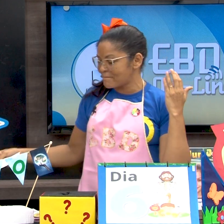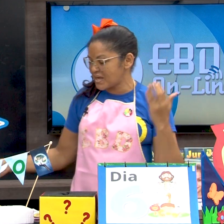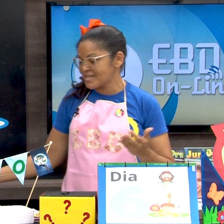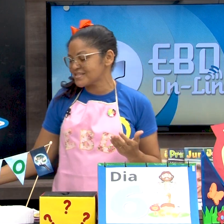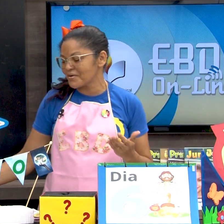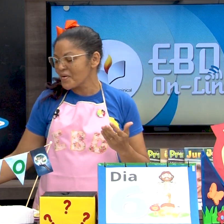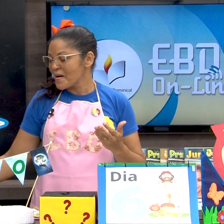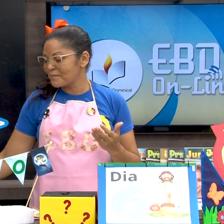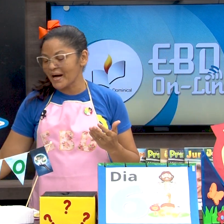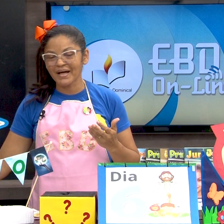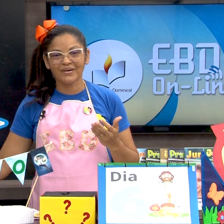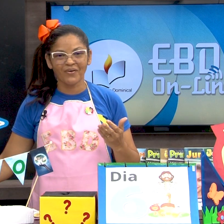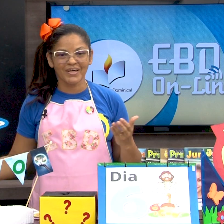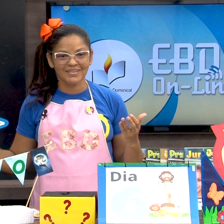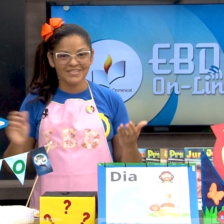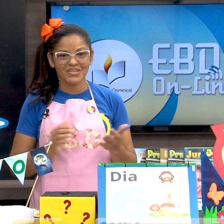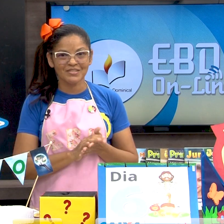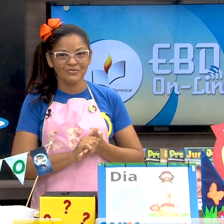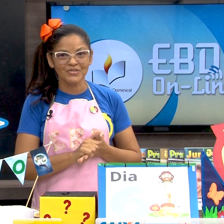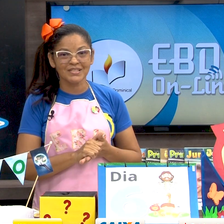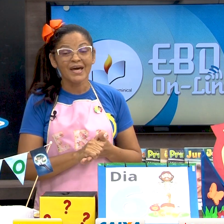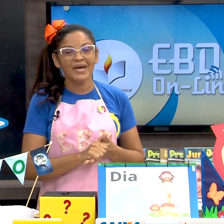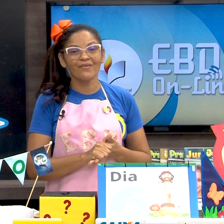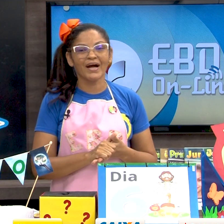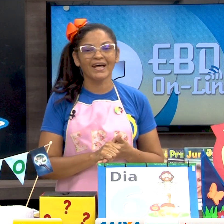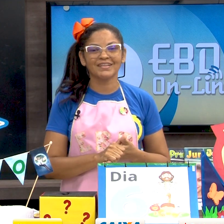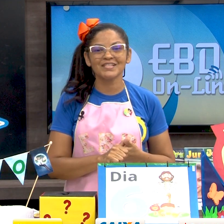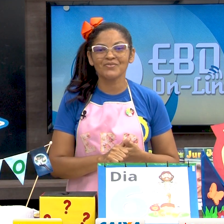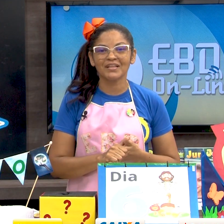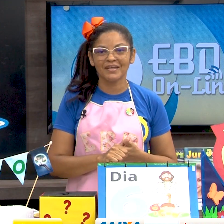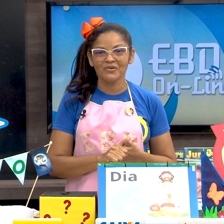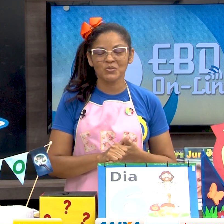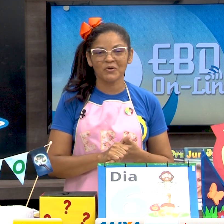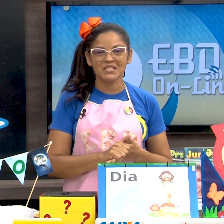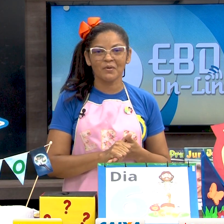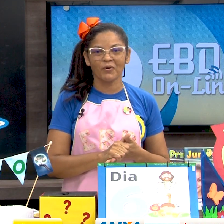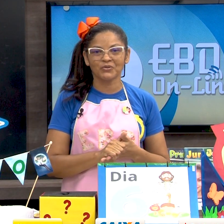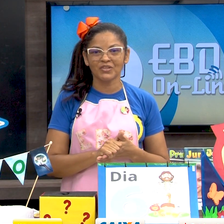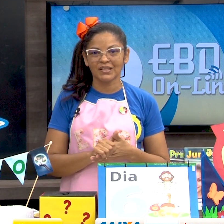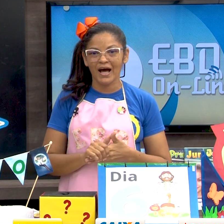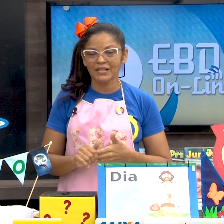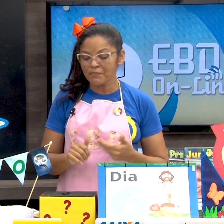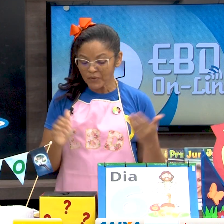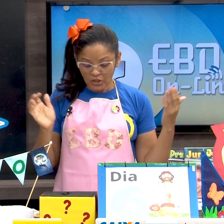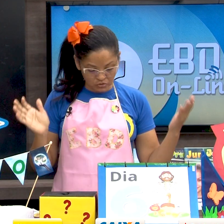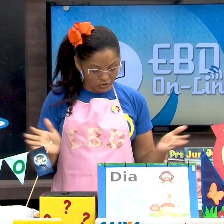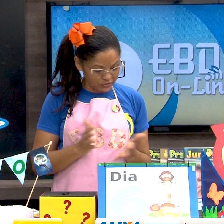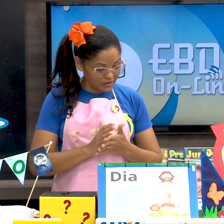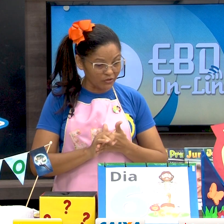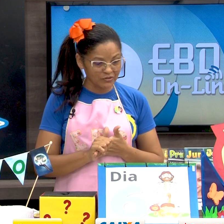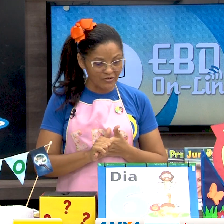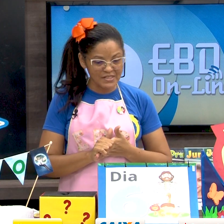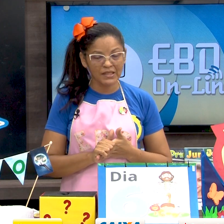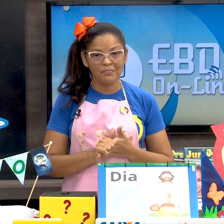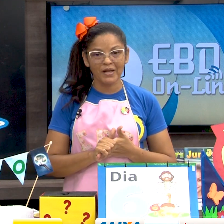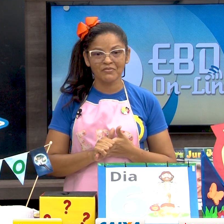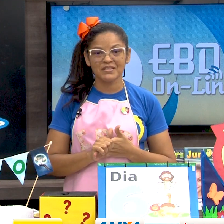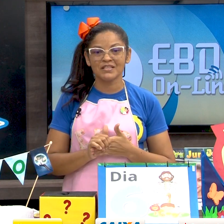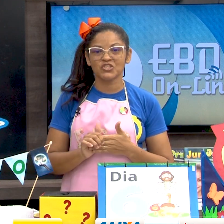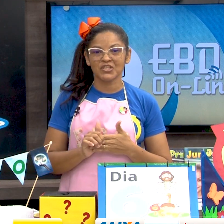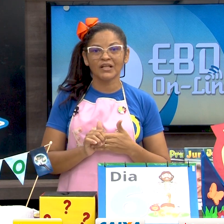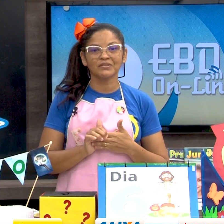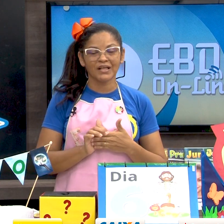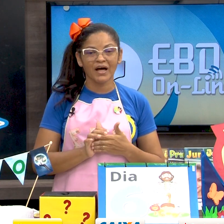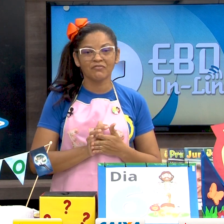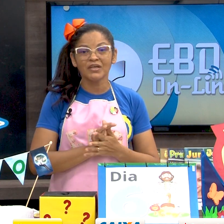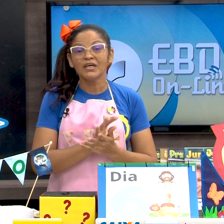uma benção para a Glória de Jesus eu agradeço a Deus por essa oportunidade Tudo que eu trouxe aqui para